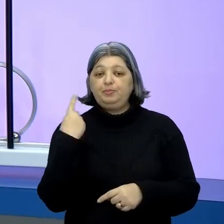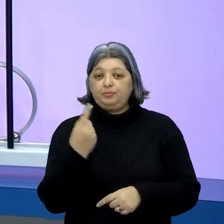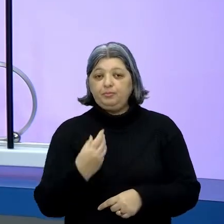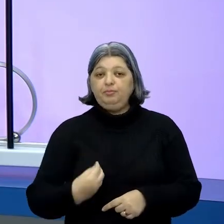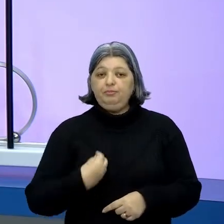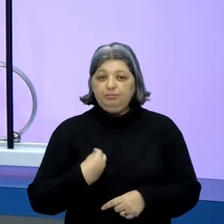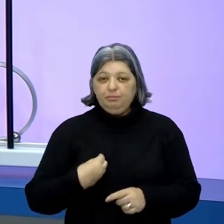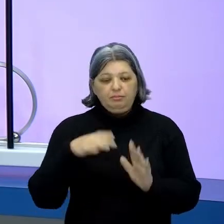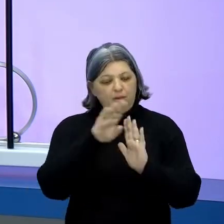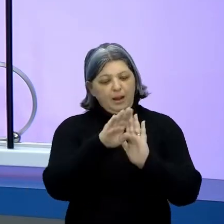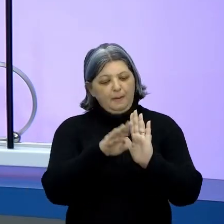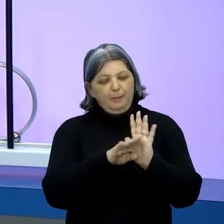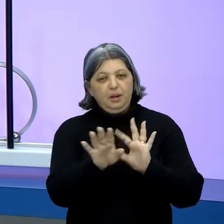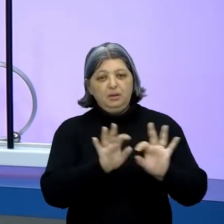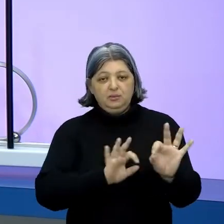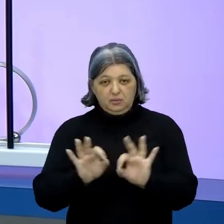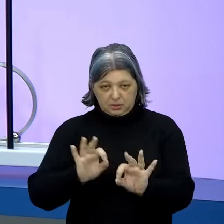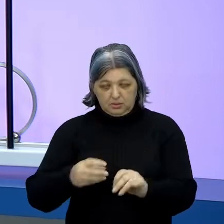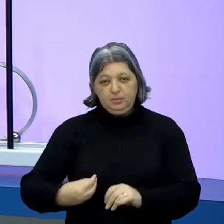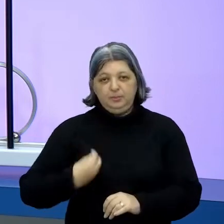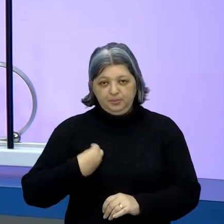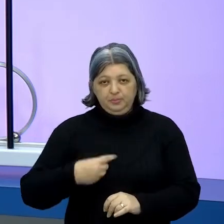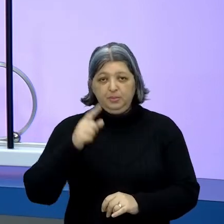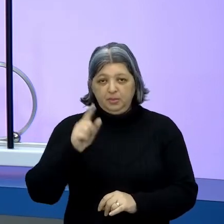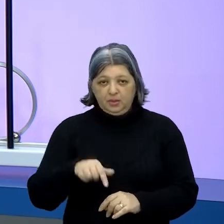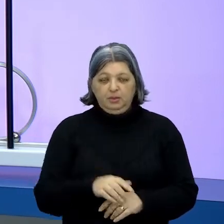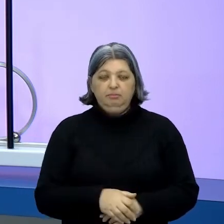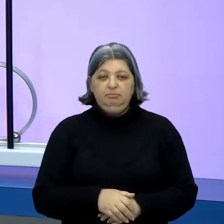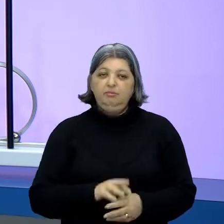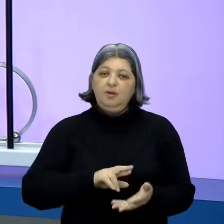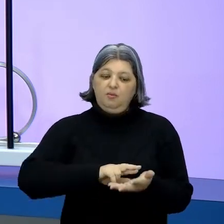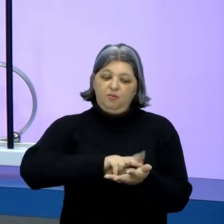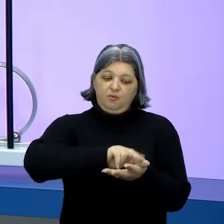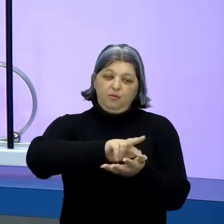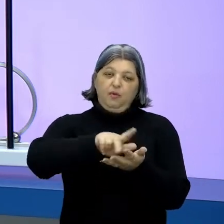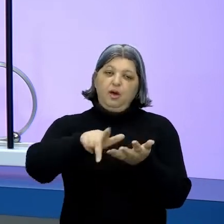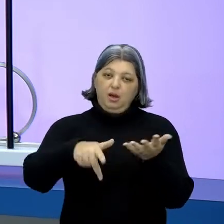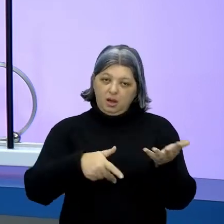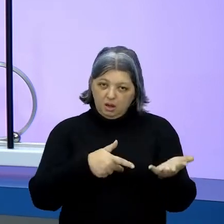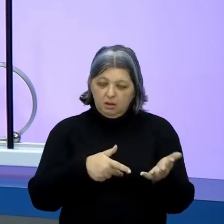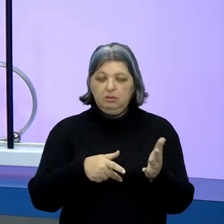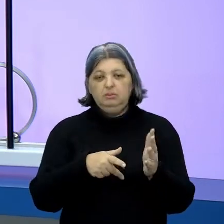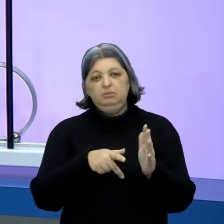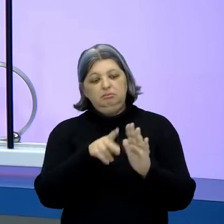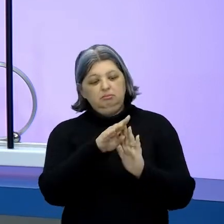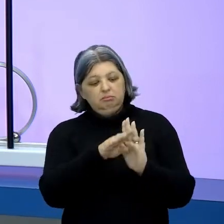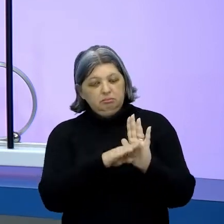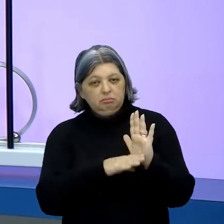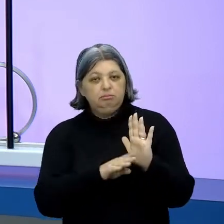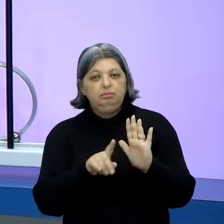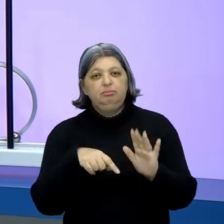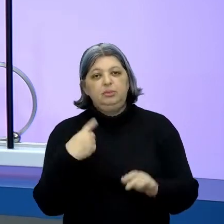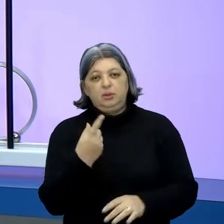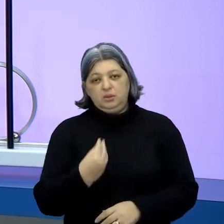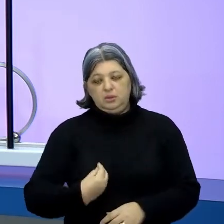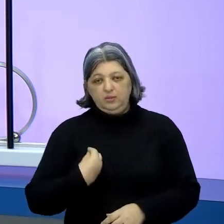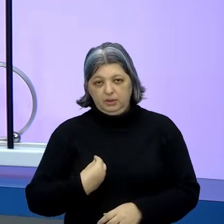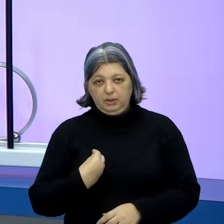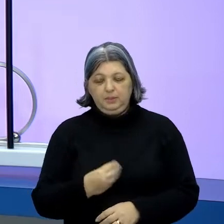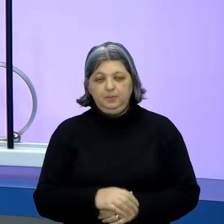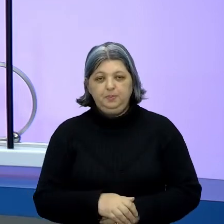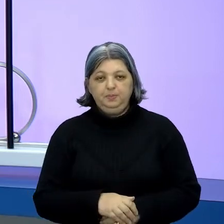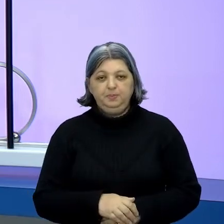vários planos, né? Nosso projeto de vida, ele é formado por vários planos em várias vertentes da nossa vida. Então,